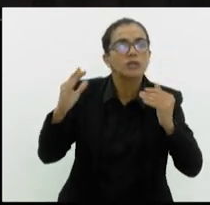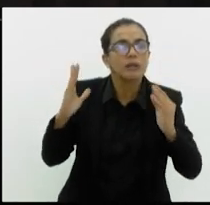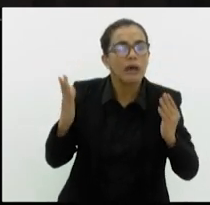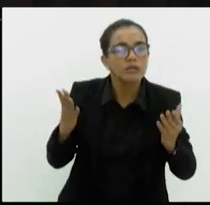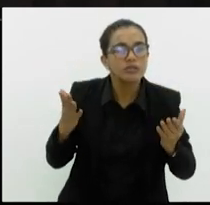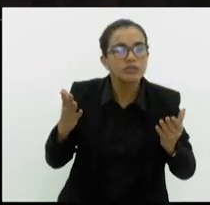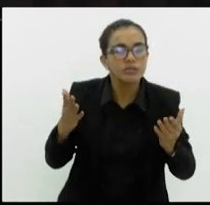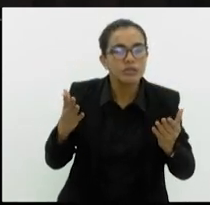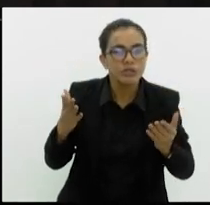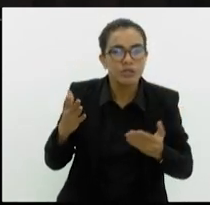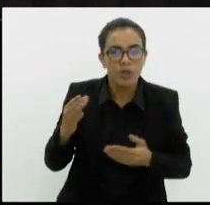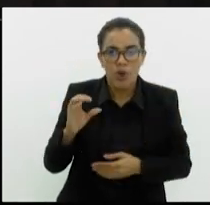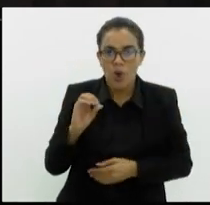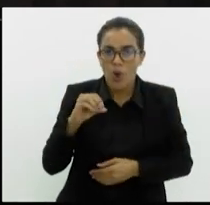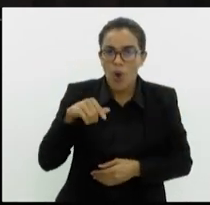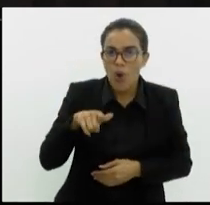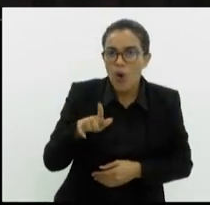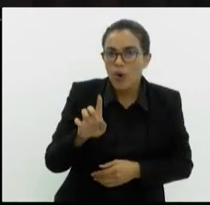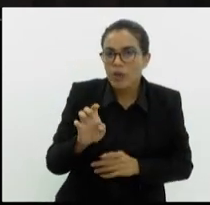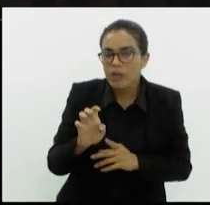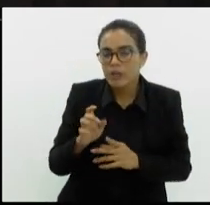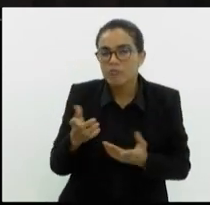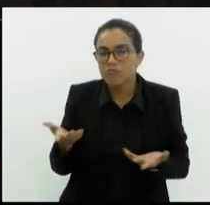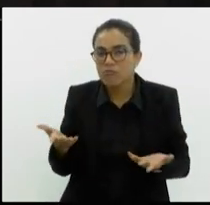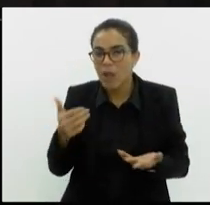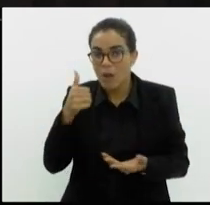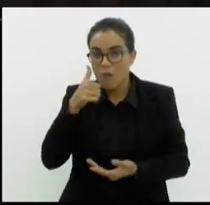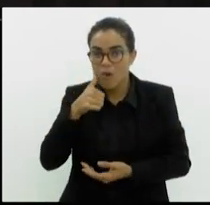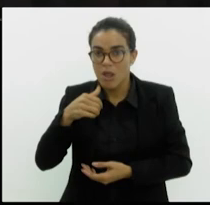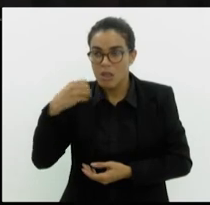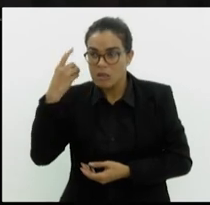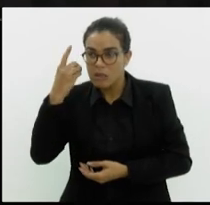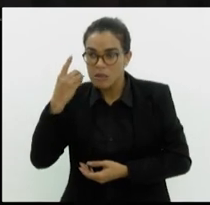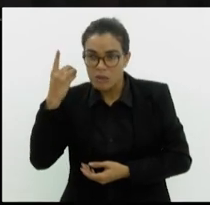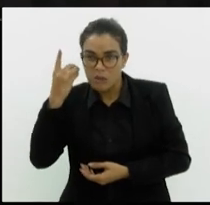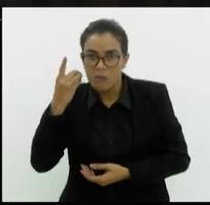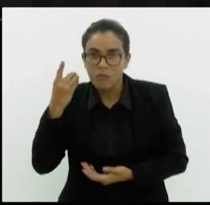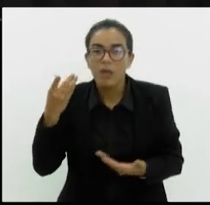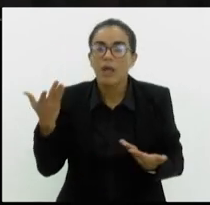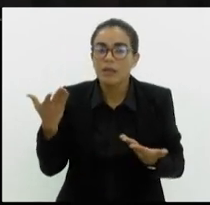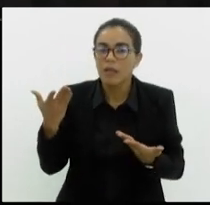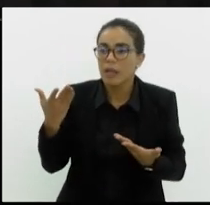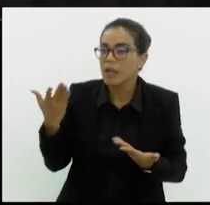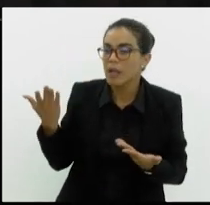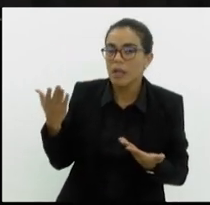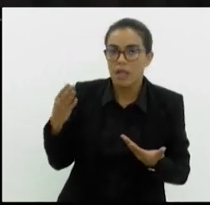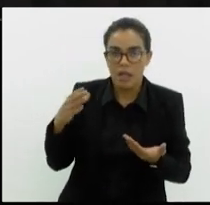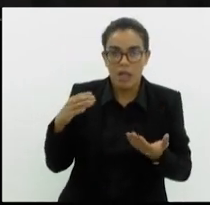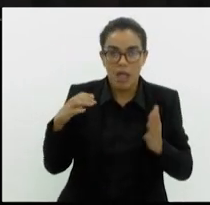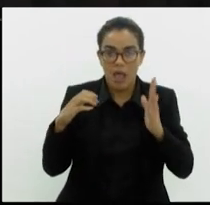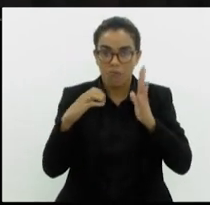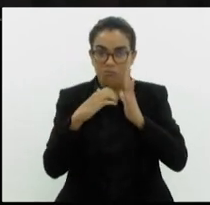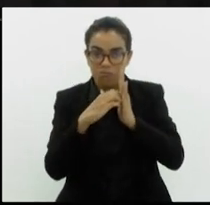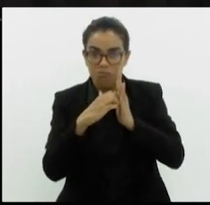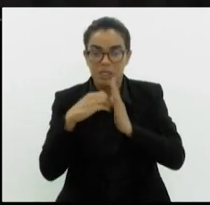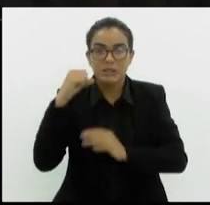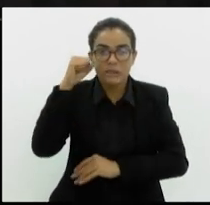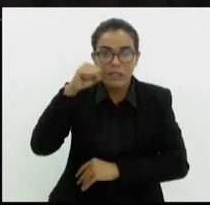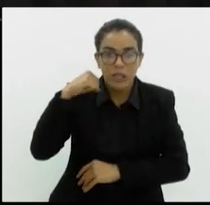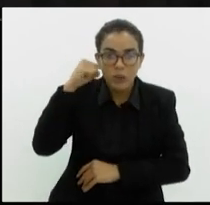uma ONG dessas, uma deputada dessas, cadê? Da Câmara Federal, uma senadora